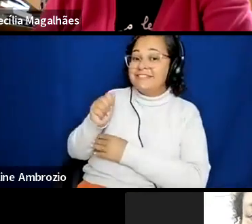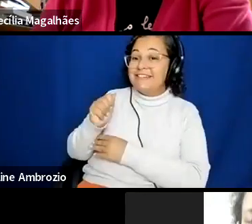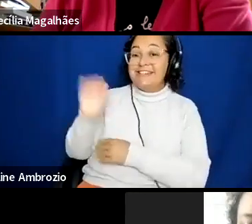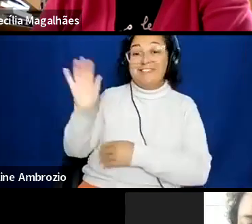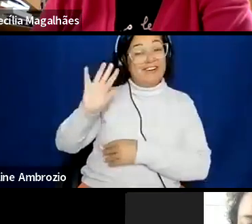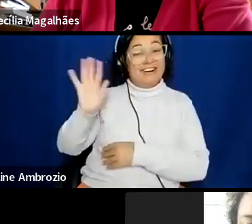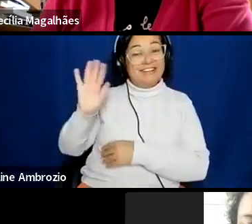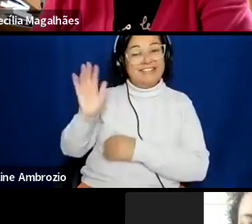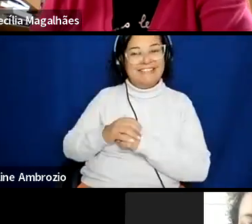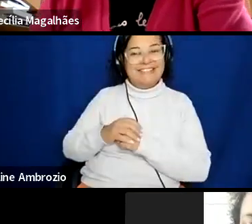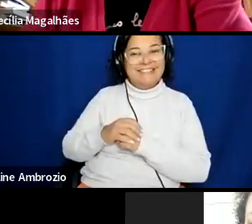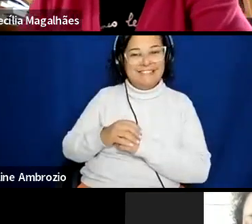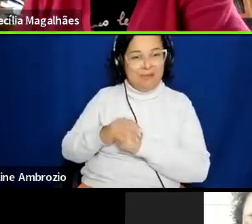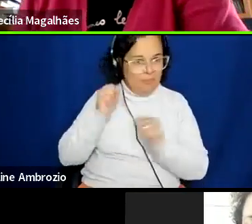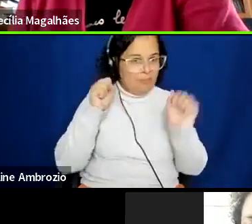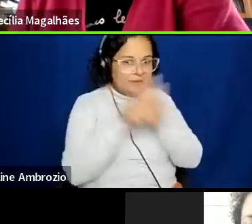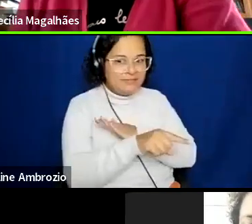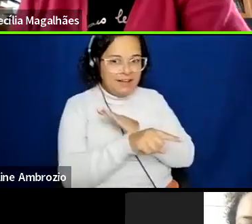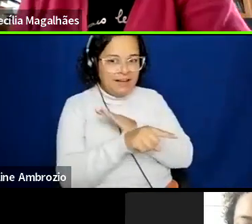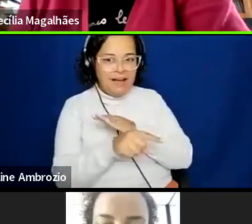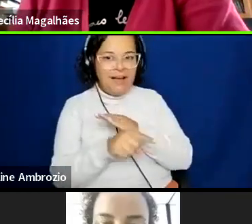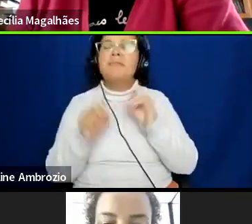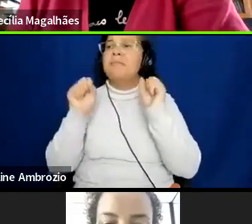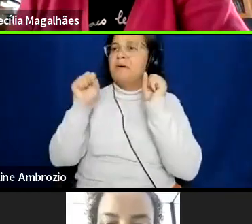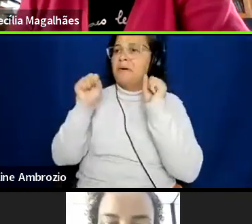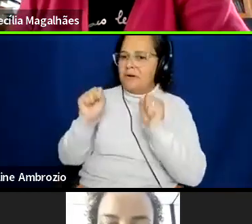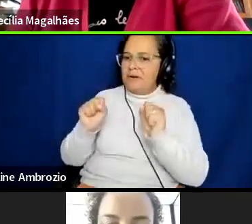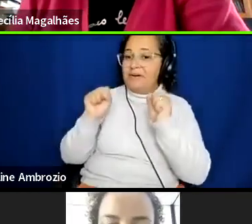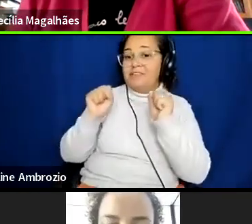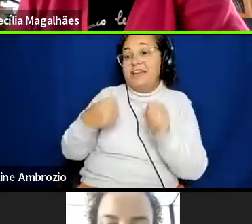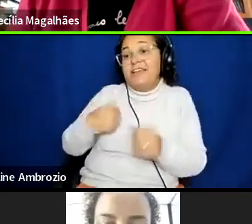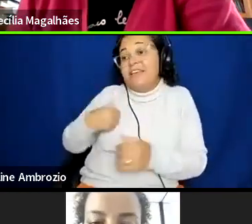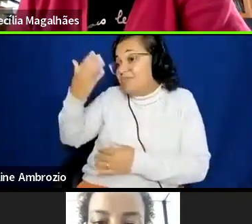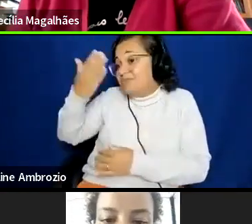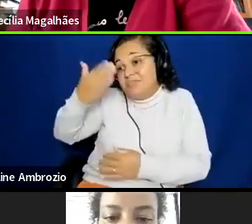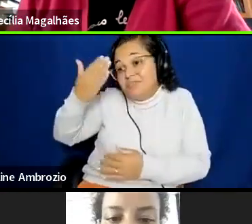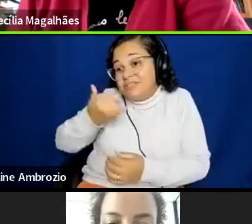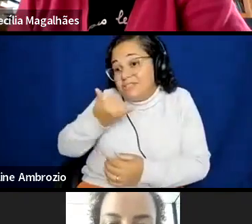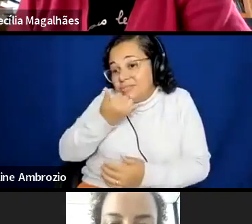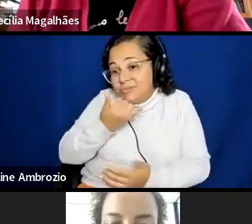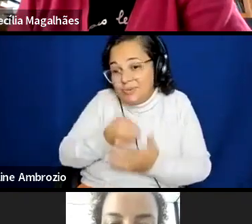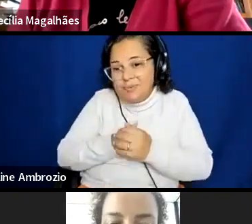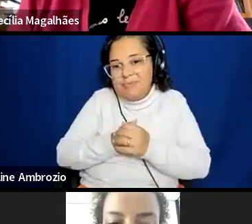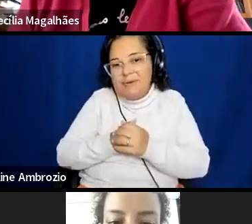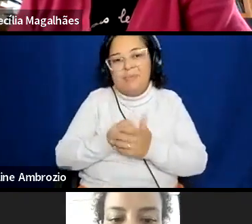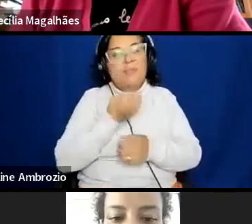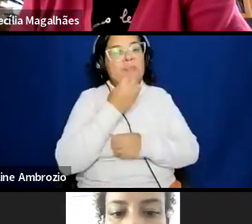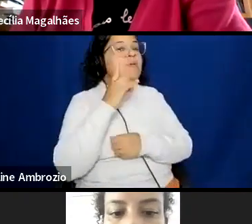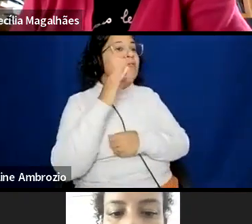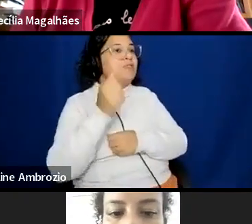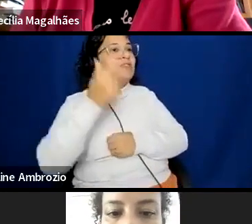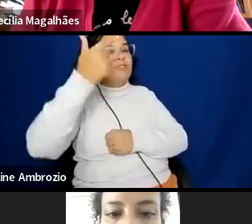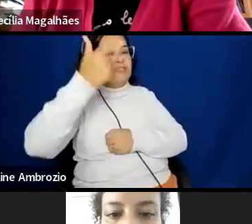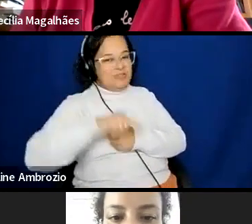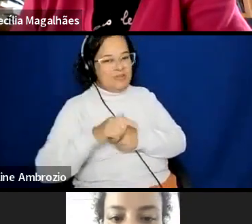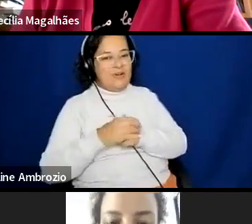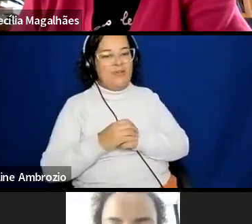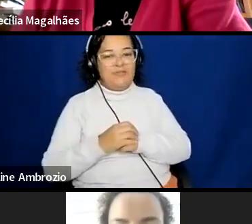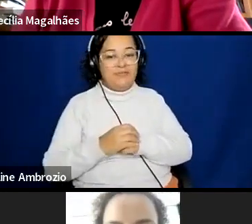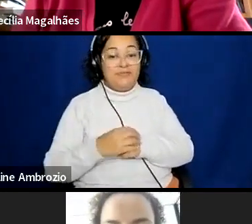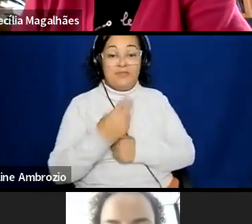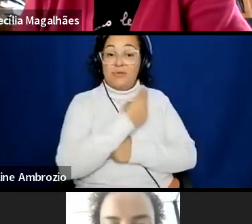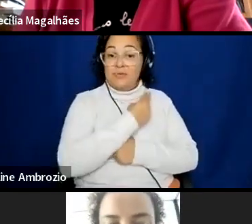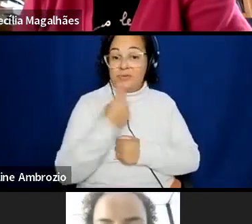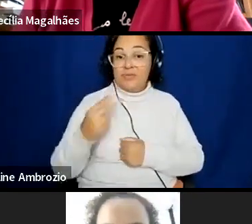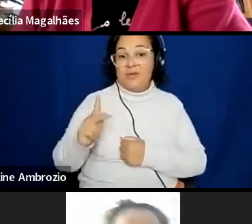fazer a pergunta? Pode, é que não consigo ver direito. Mas oi, bom dia, fazer. Novamente. Eu sou